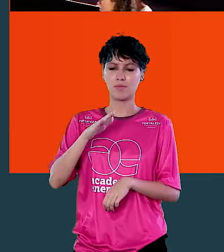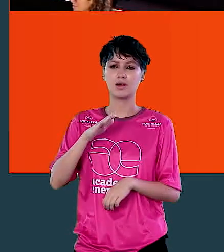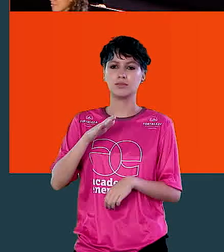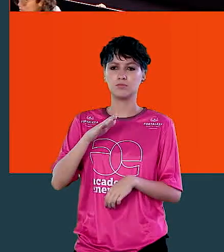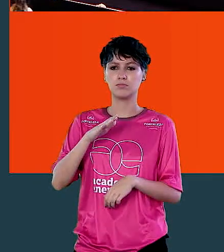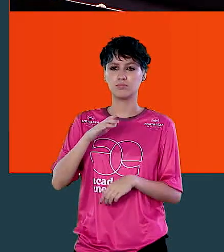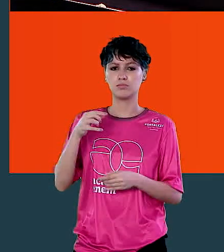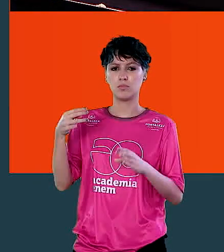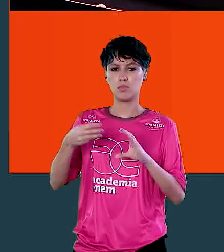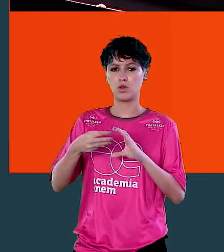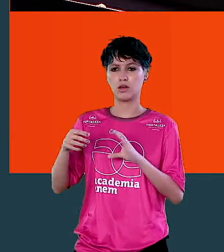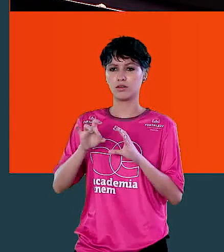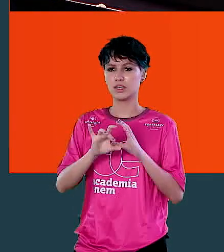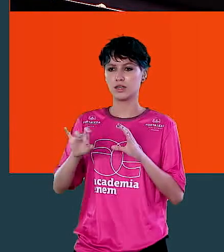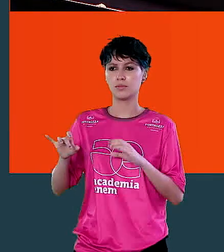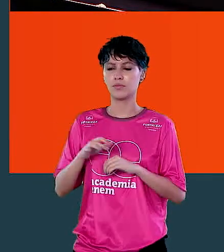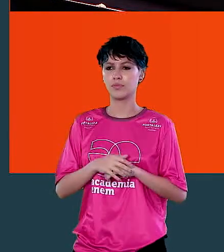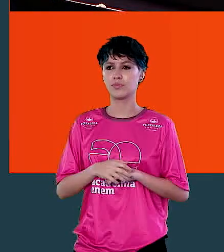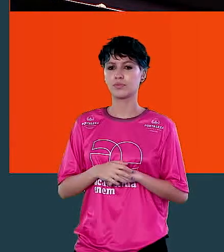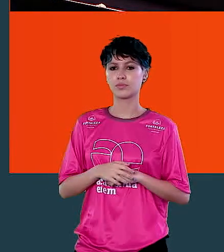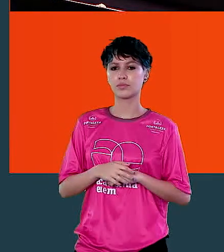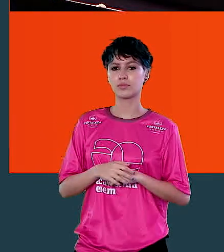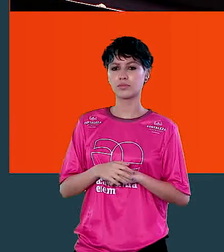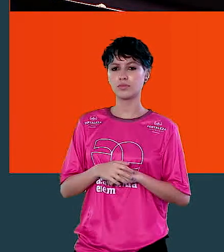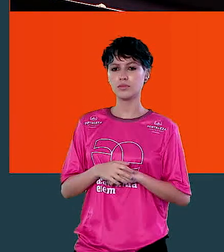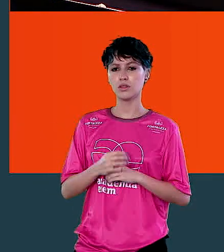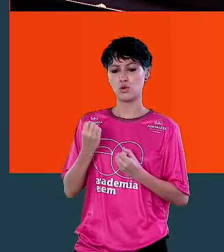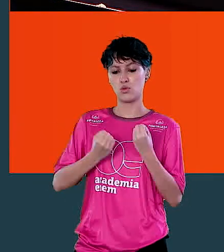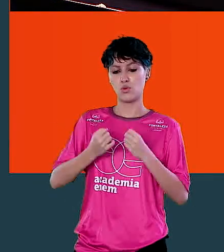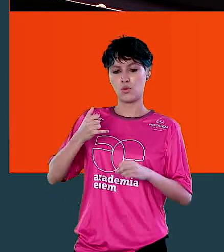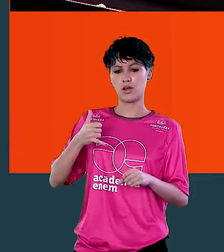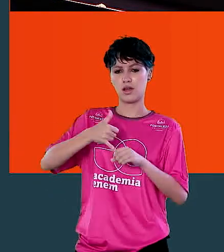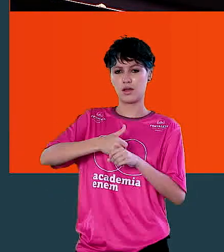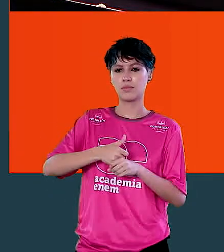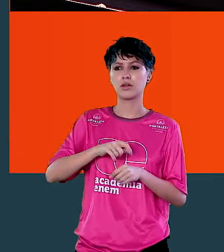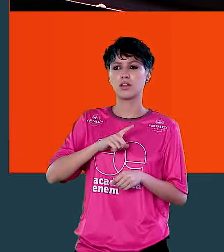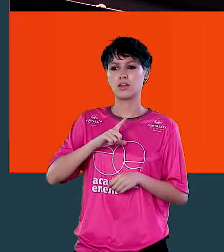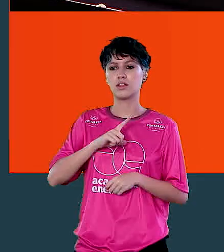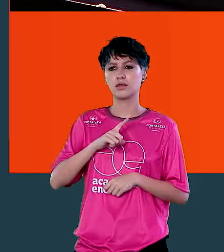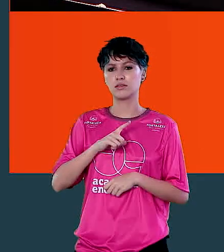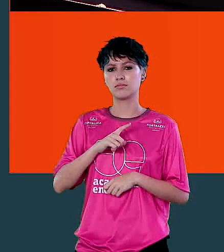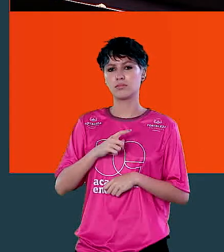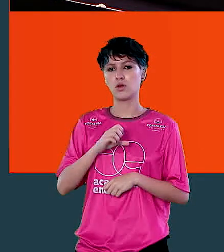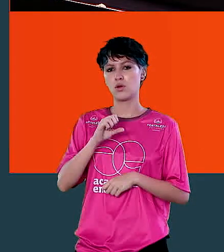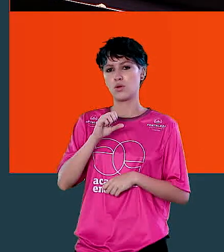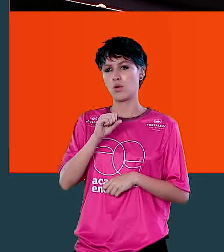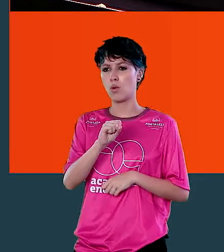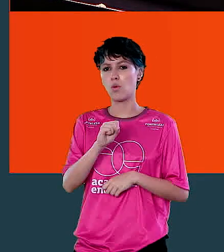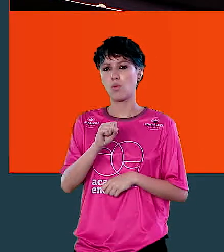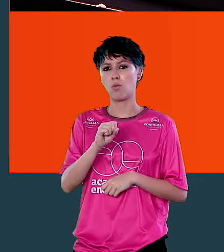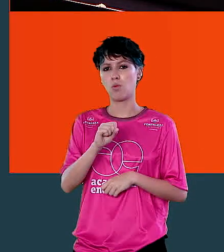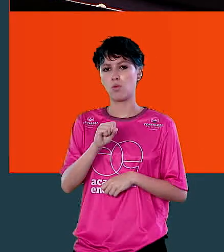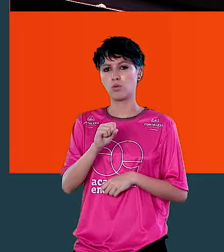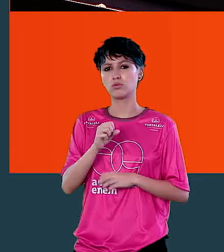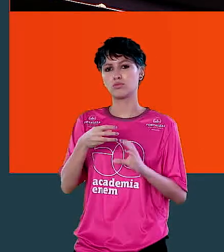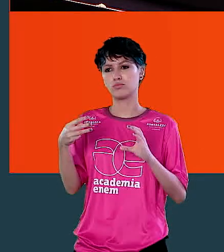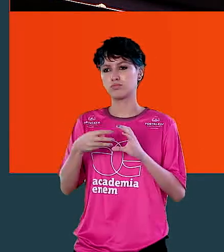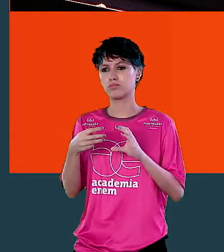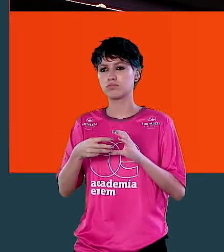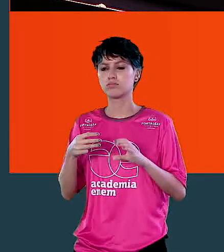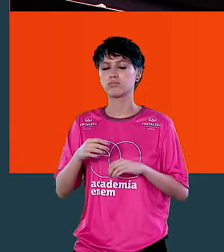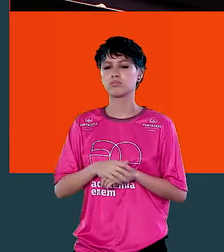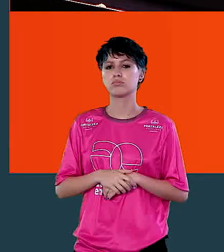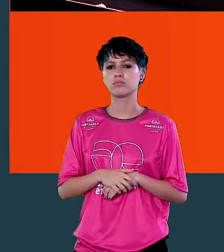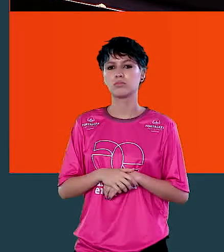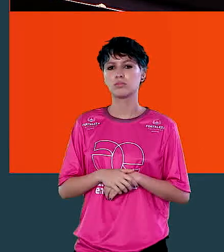tem 8 carbonos por molécula. O diesel tem 16 carbonos por molécula. O asfalto tem